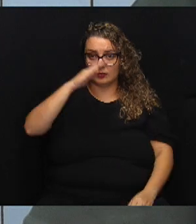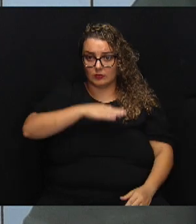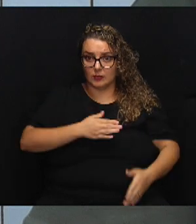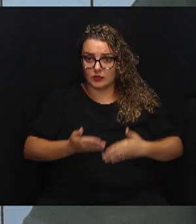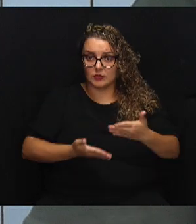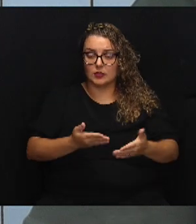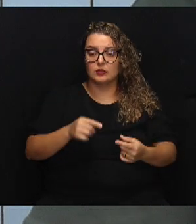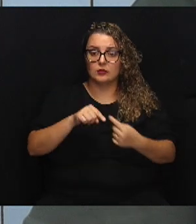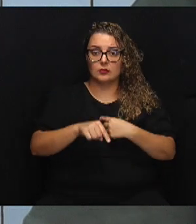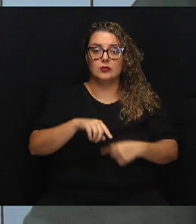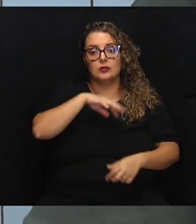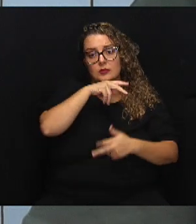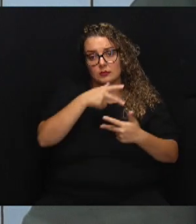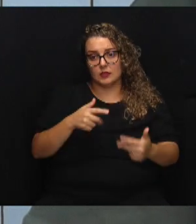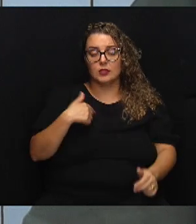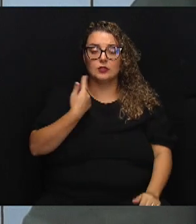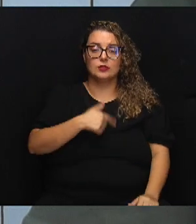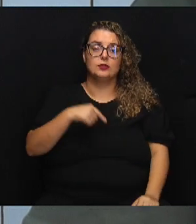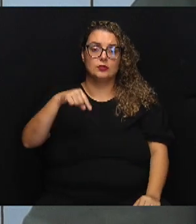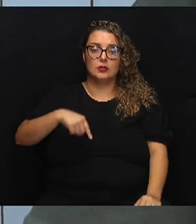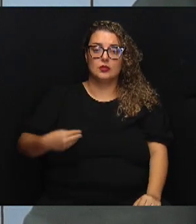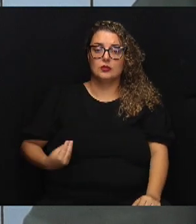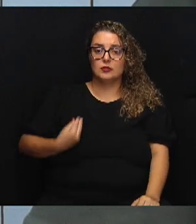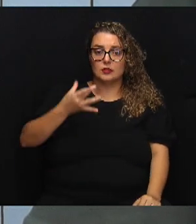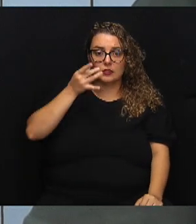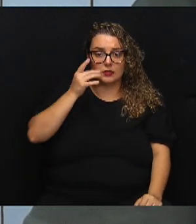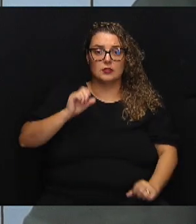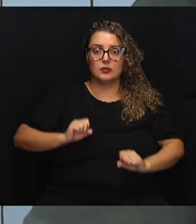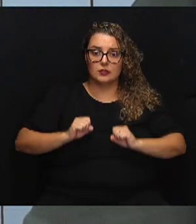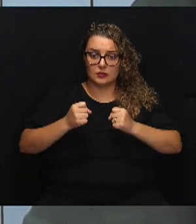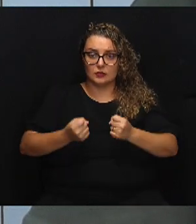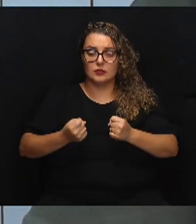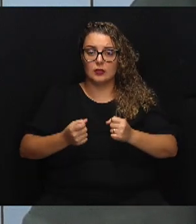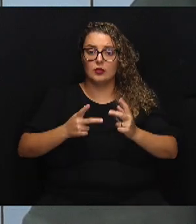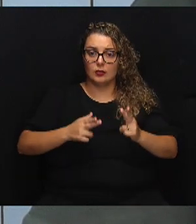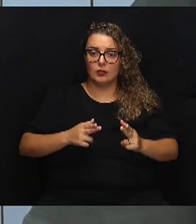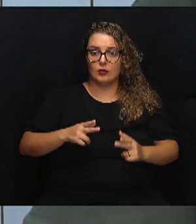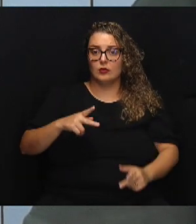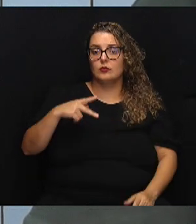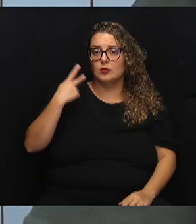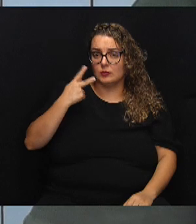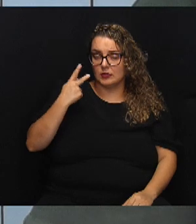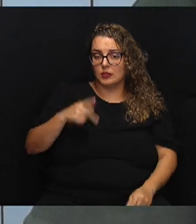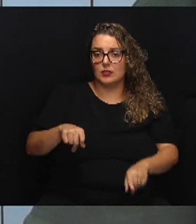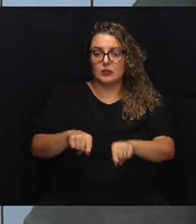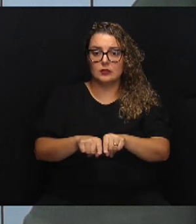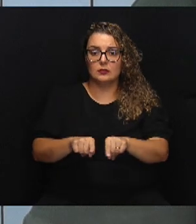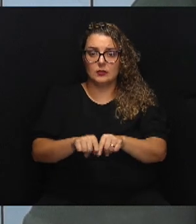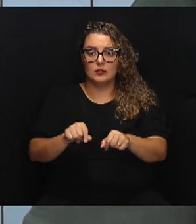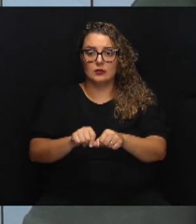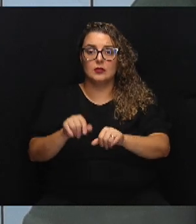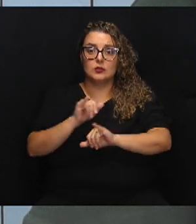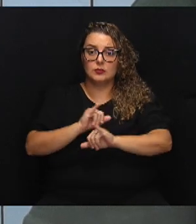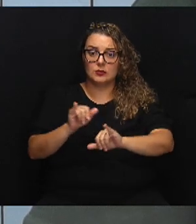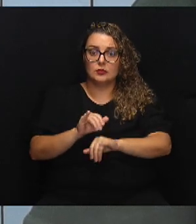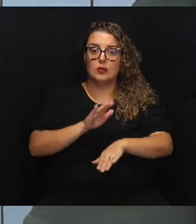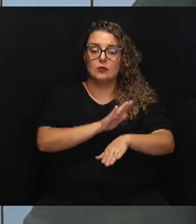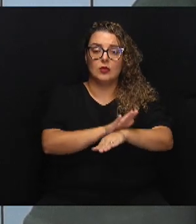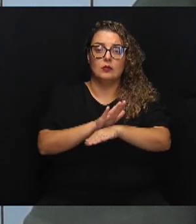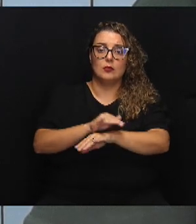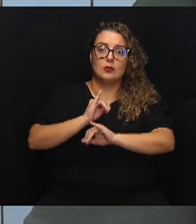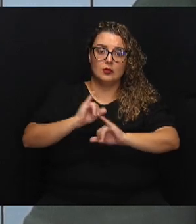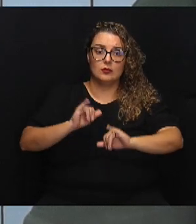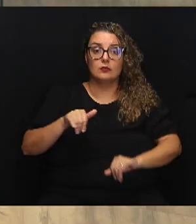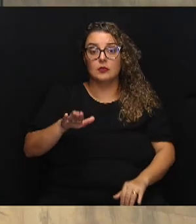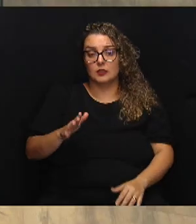os animais. E a gente está aqui defendendo como parlamentar e também fazendo essa campanha para ajudar e divulgar muito